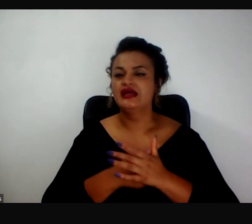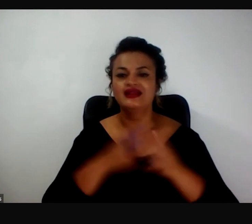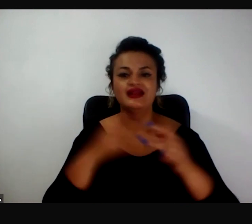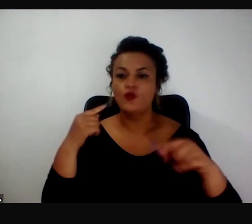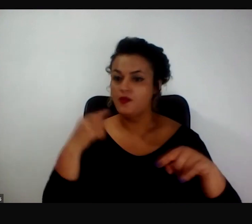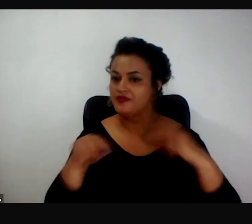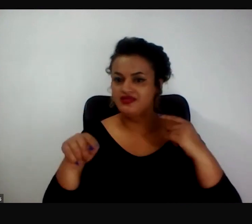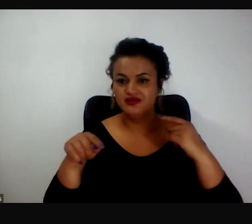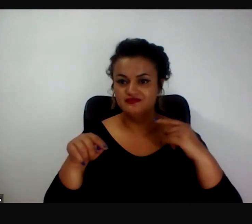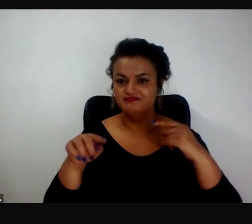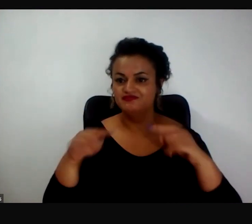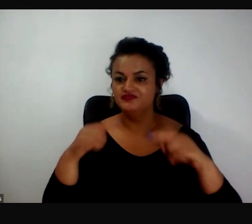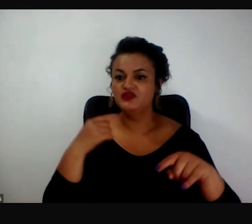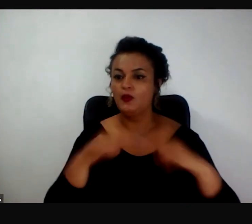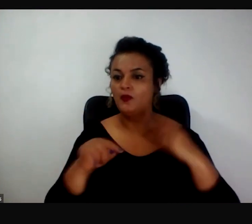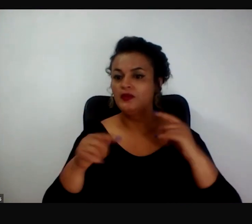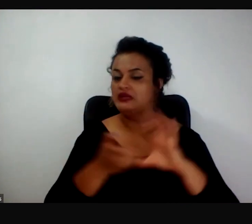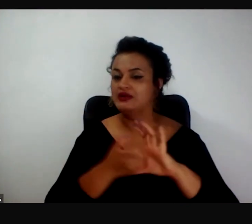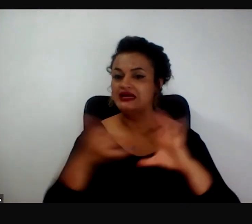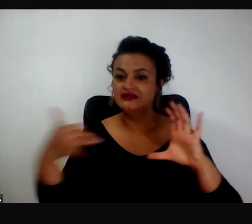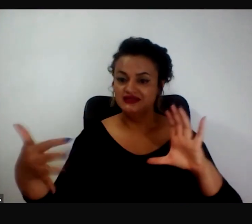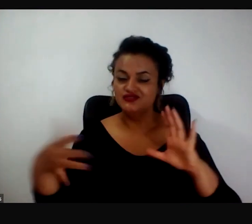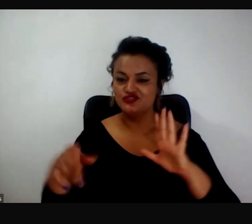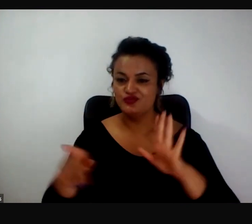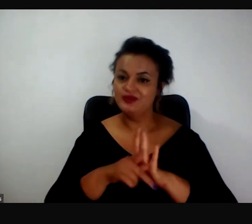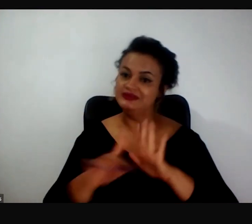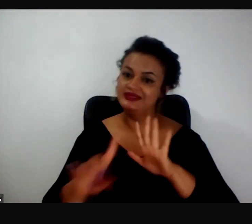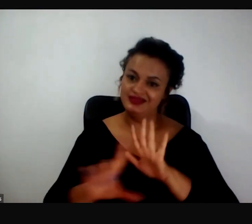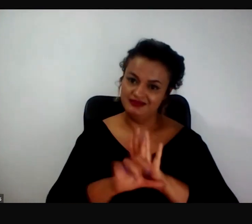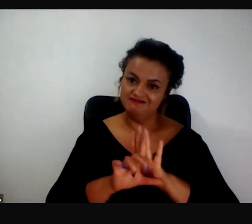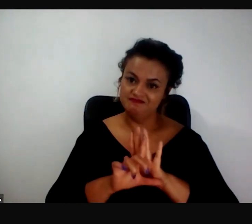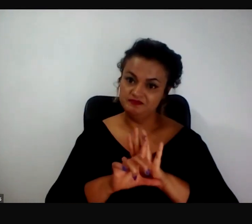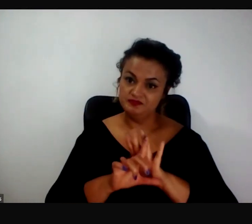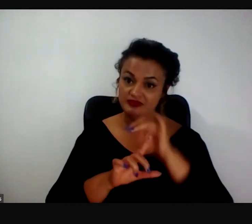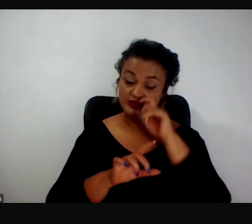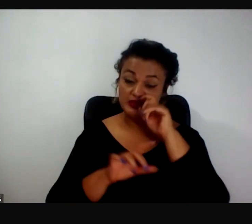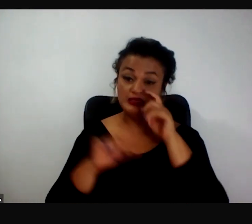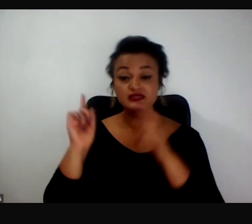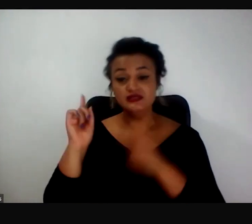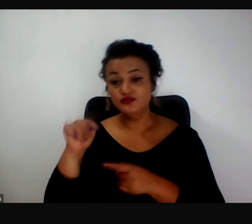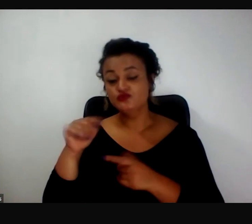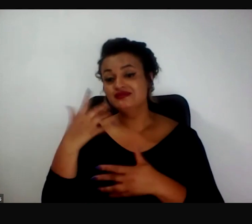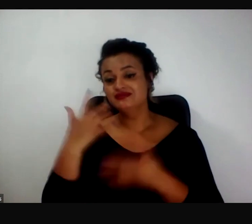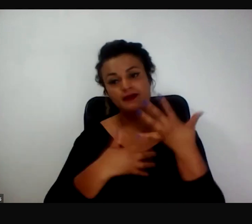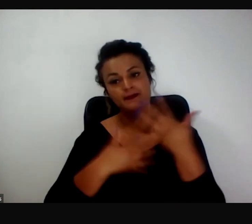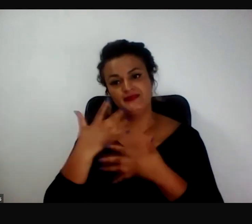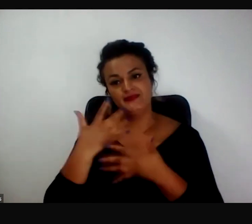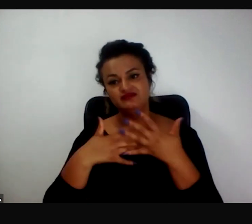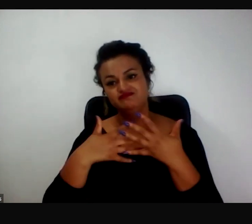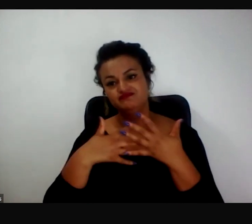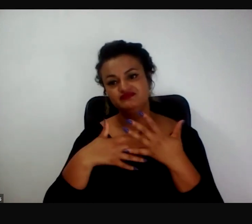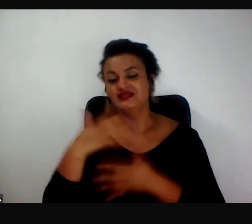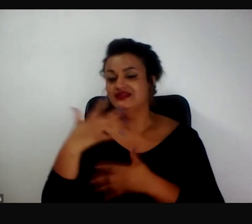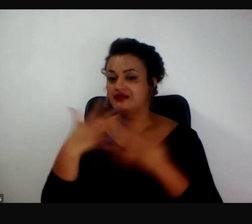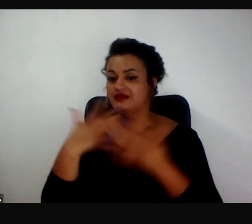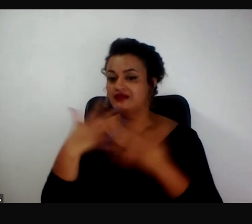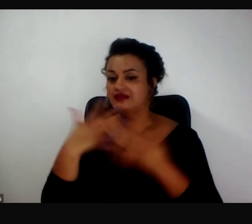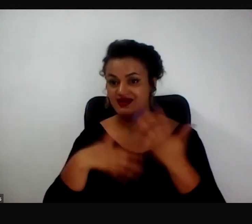à aparência da própria lei e tudo isso complica ainda